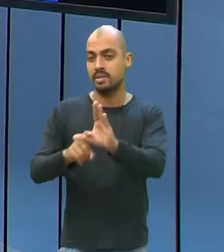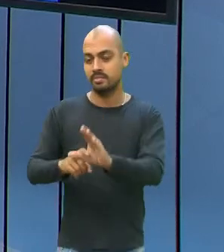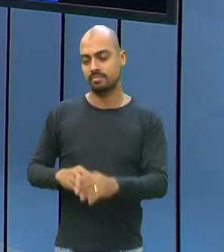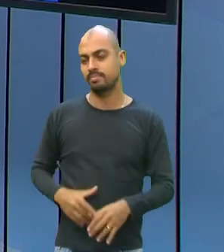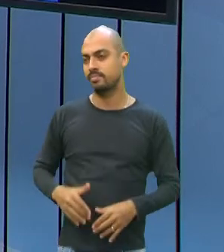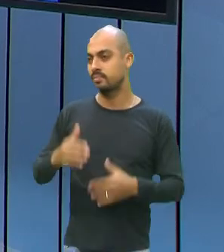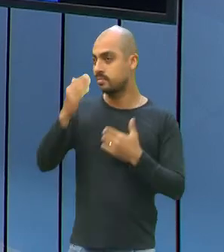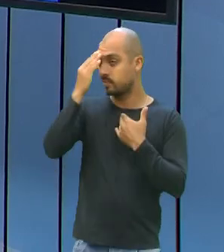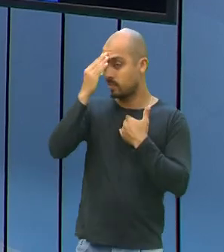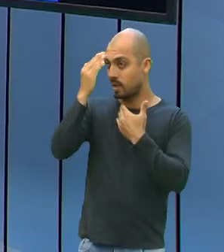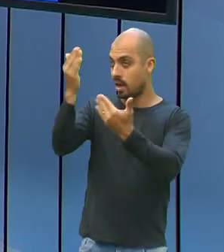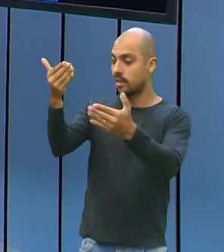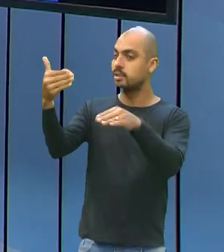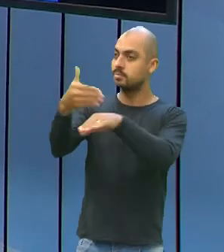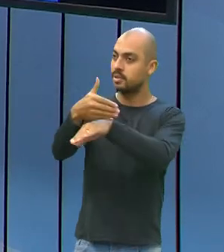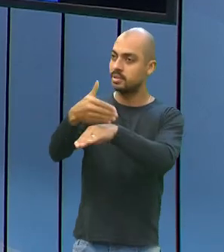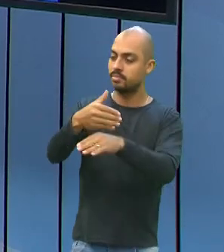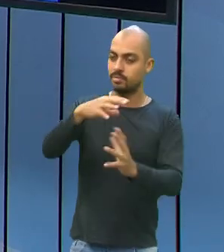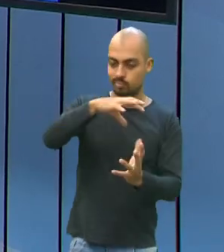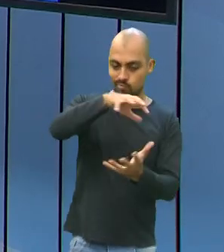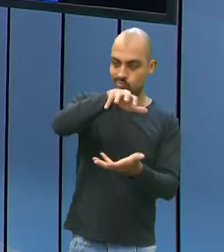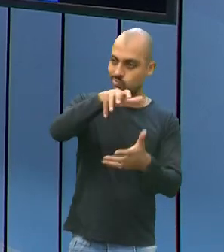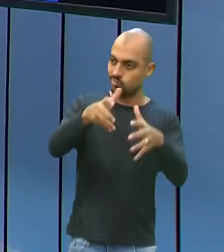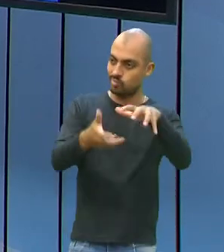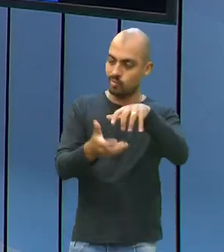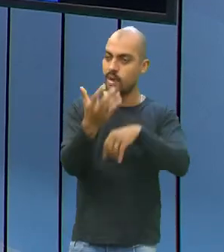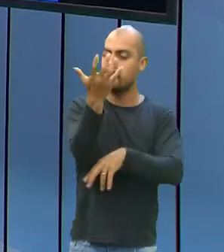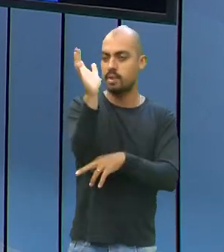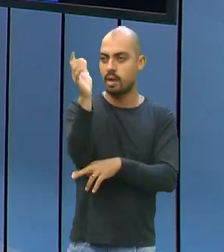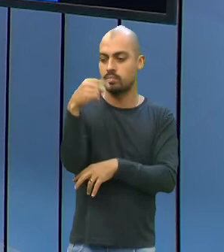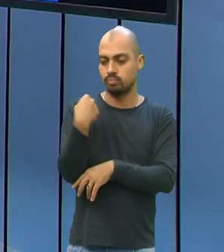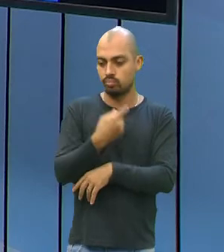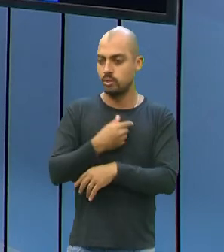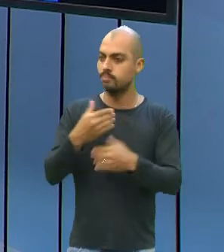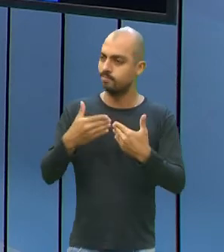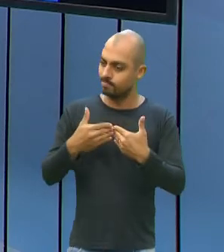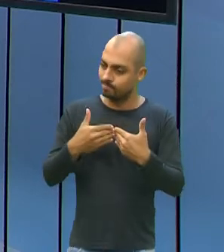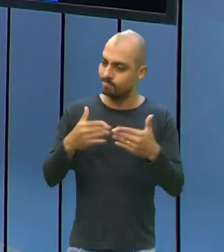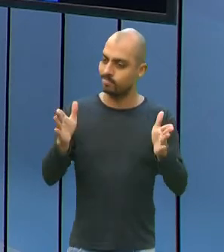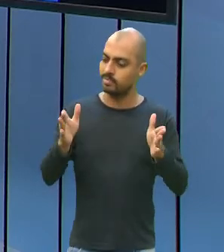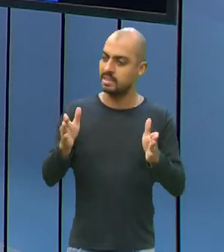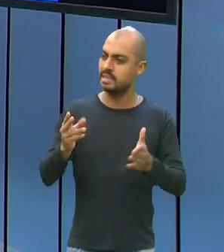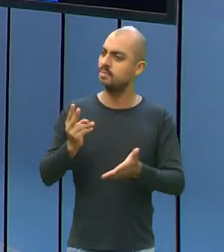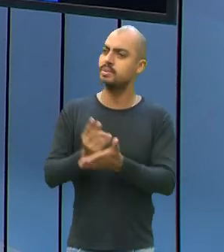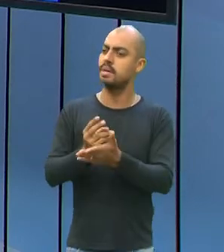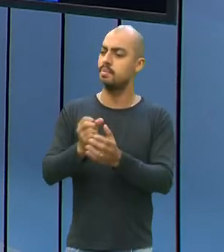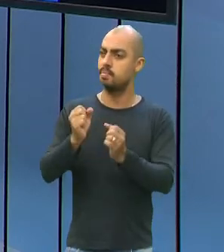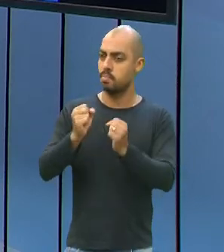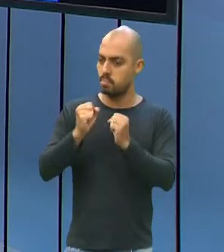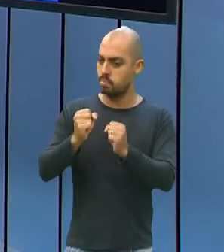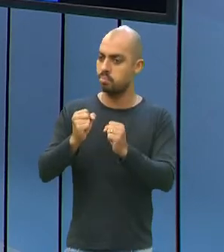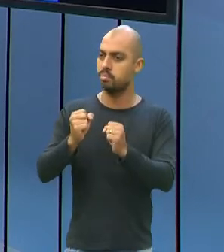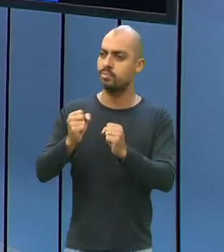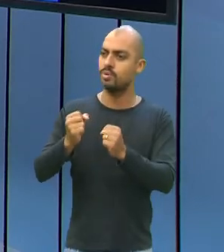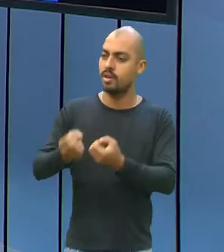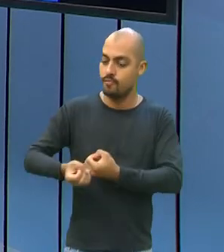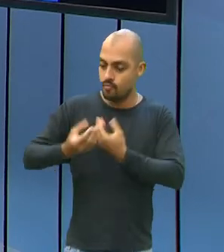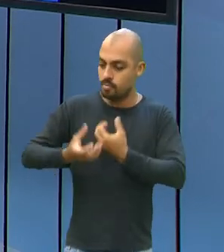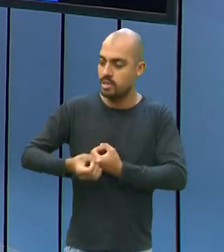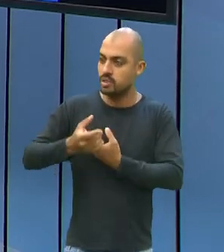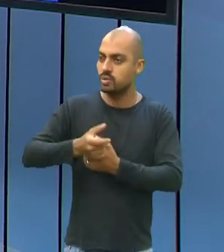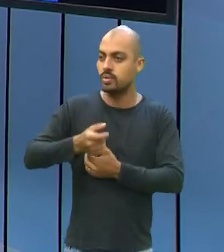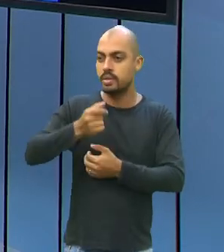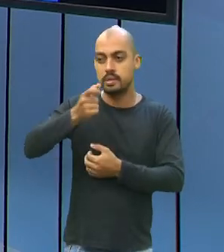sua participação aqui no Giro Ambiental e nós estamos abertos aí sempre que você puder contribuir com as